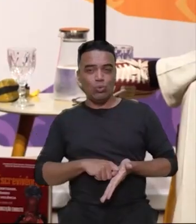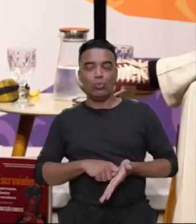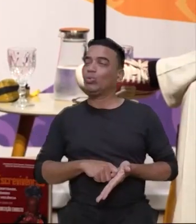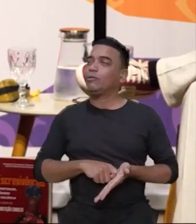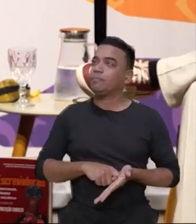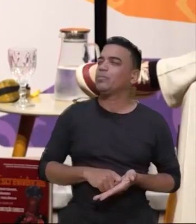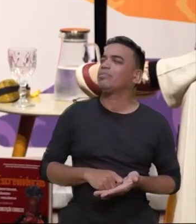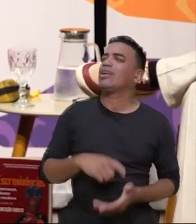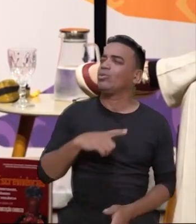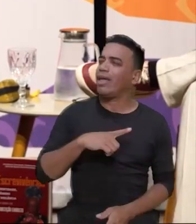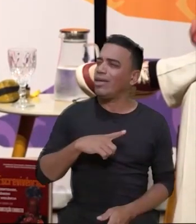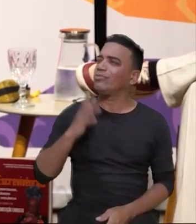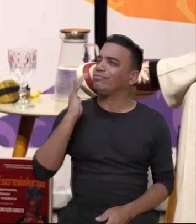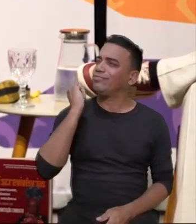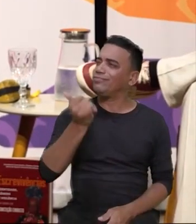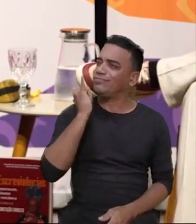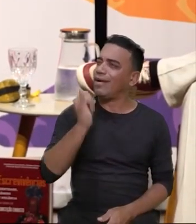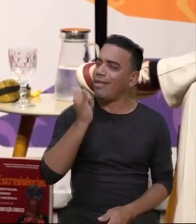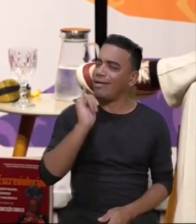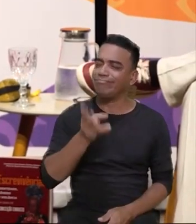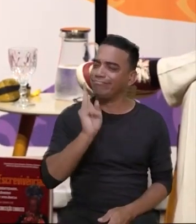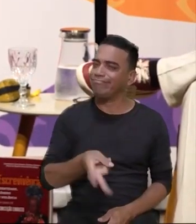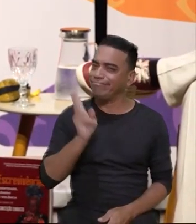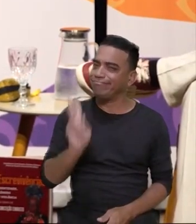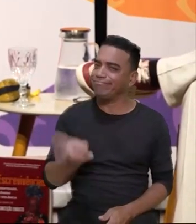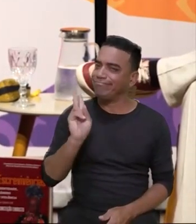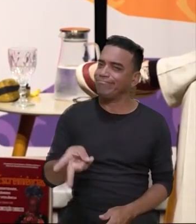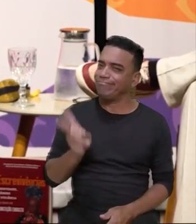tenho dito muito isso,